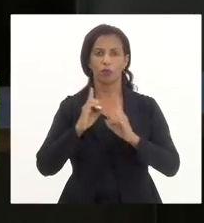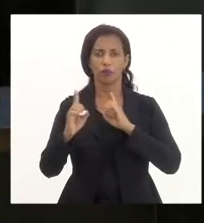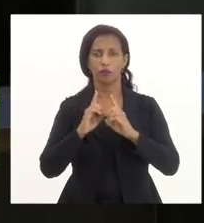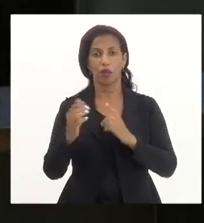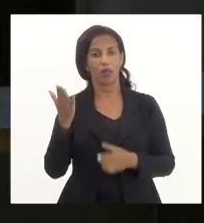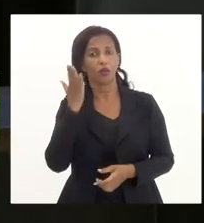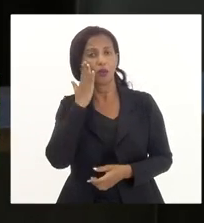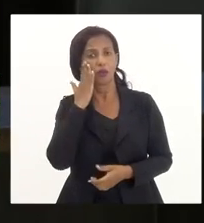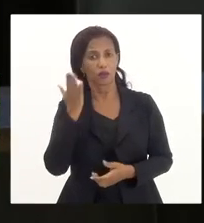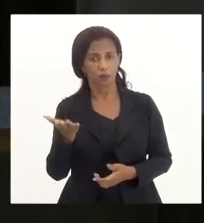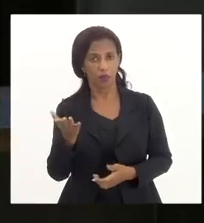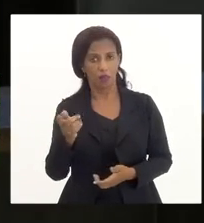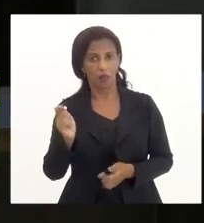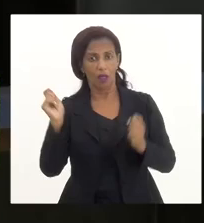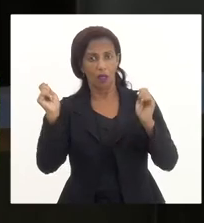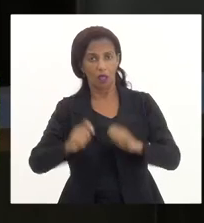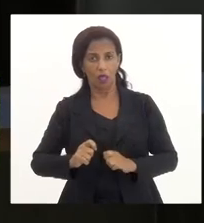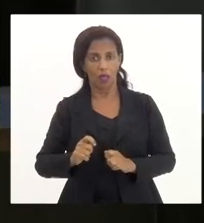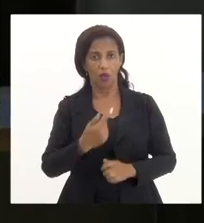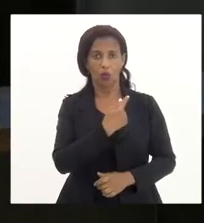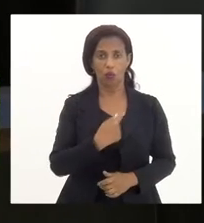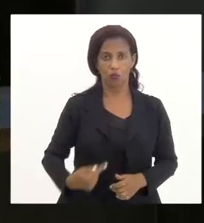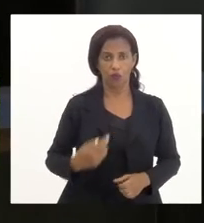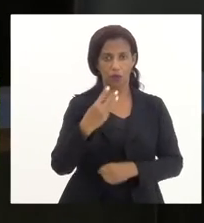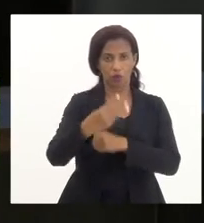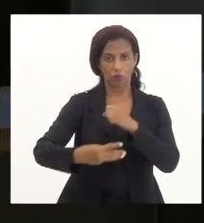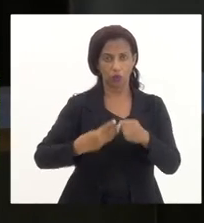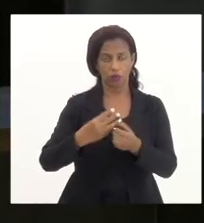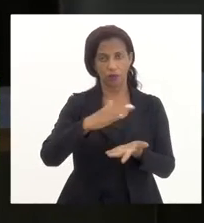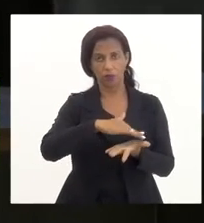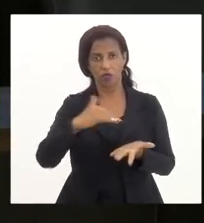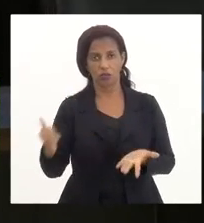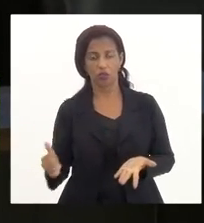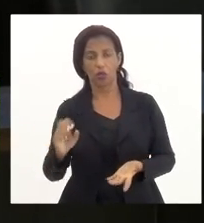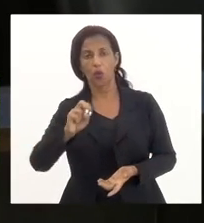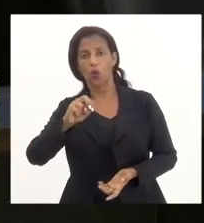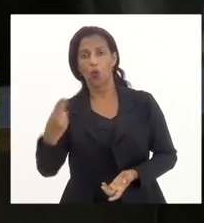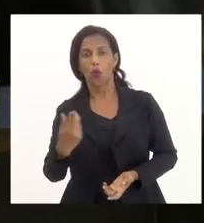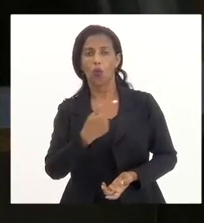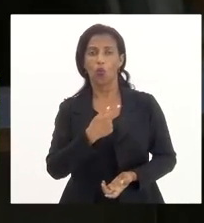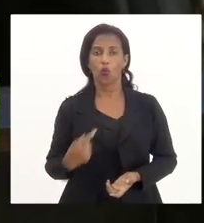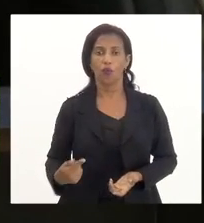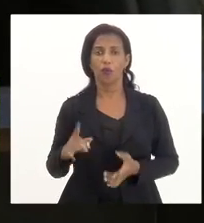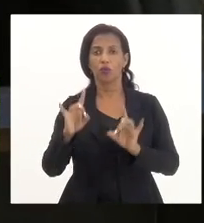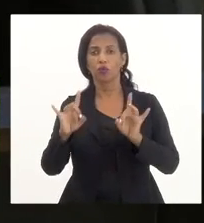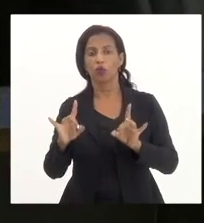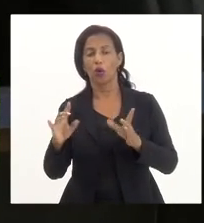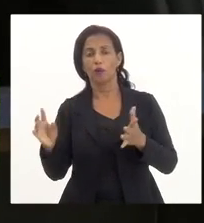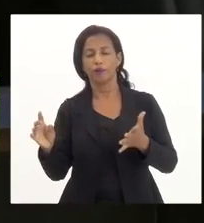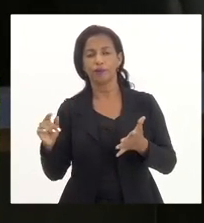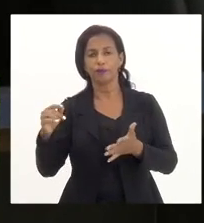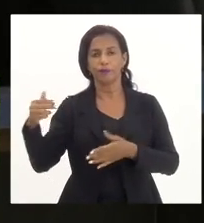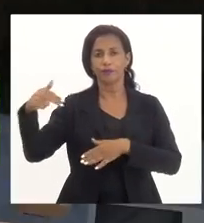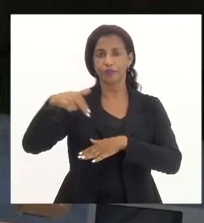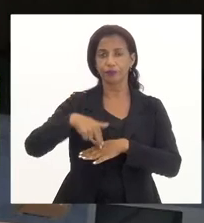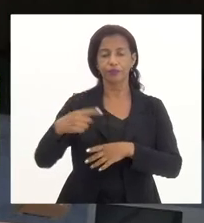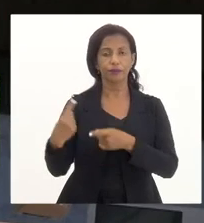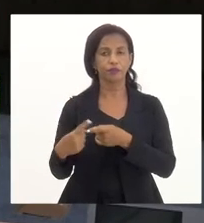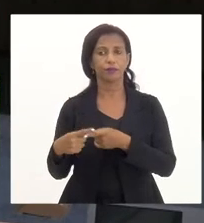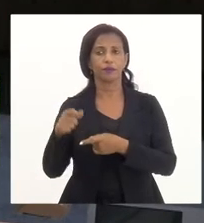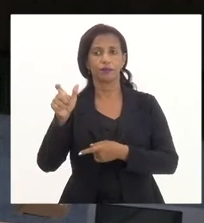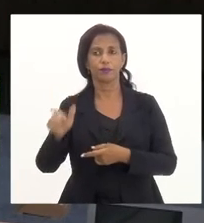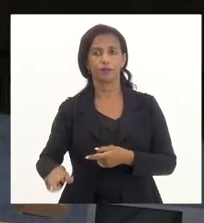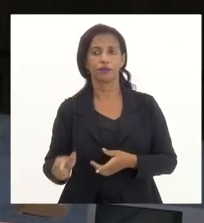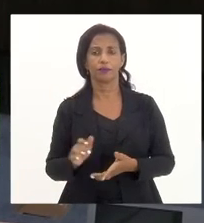aí eu quero saber se é a posição do governo que o triénio Deve ser isso e o governo sob adotou essa posição porque